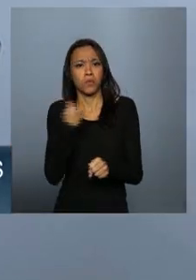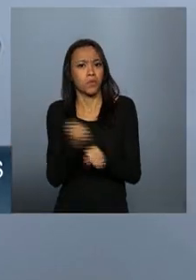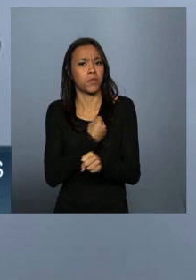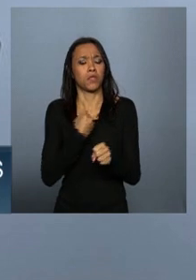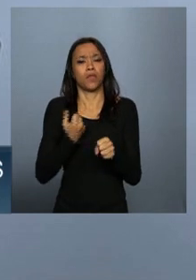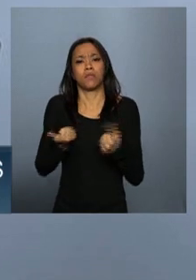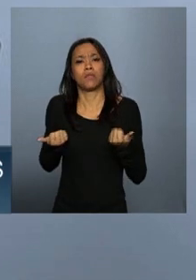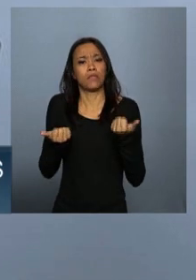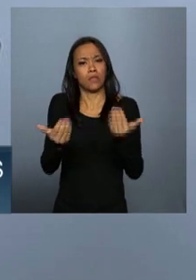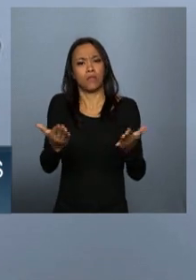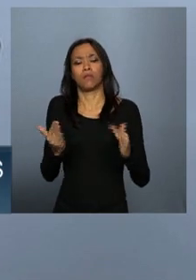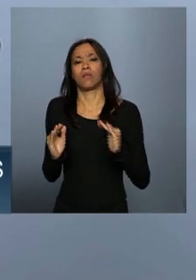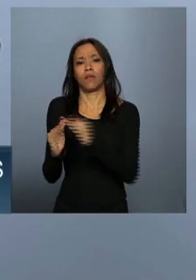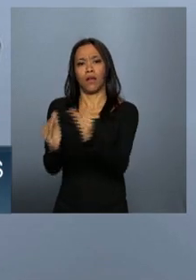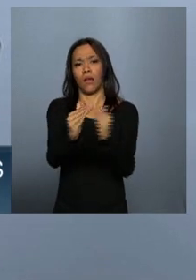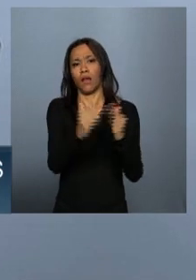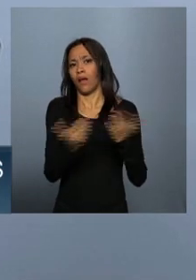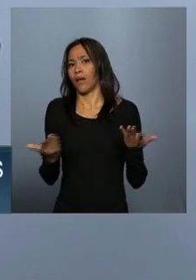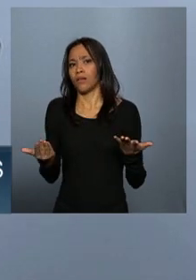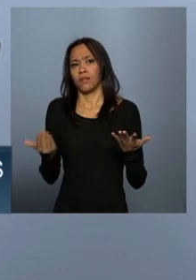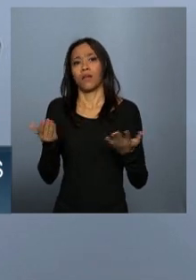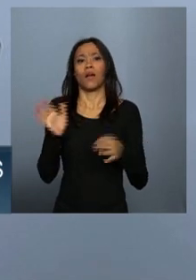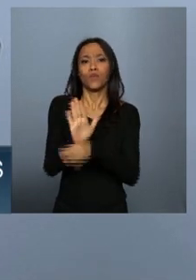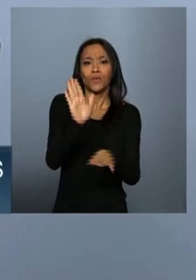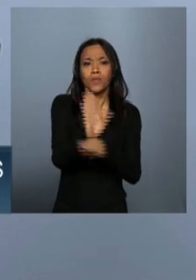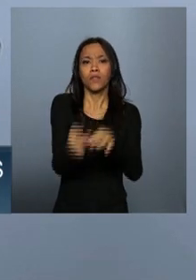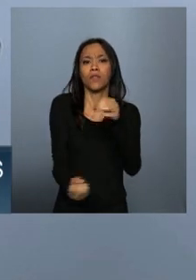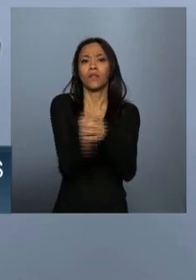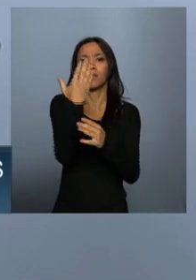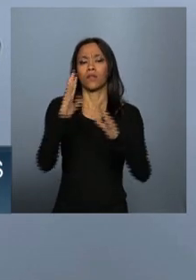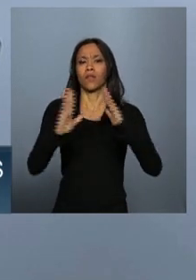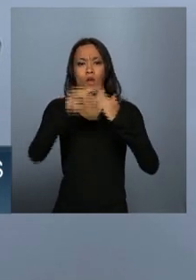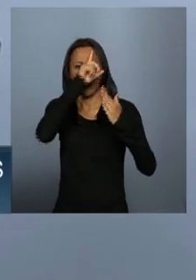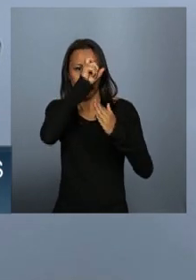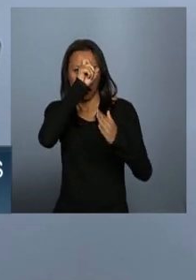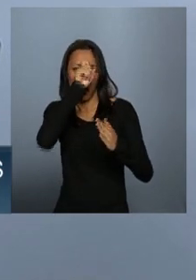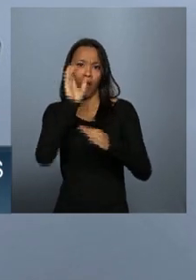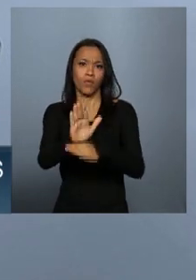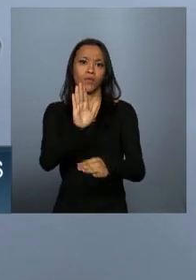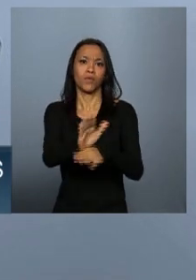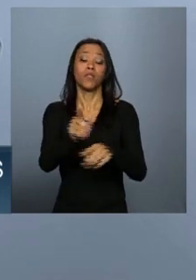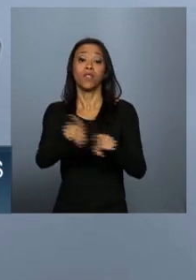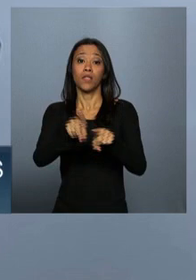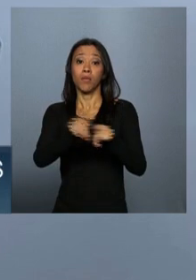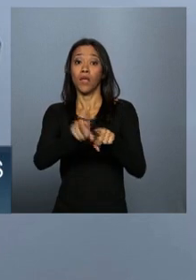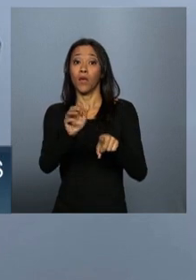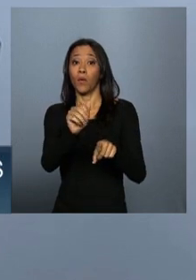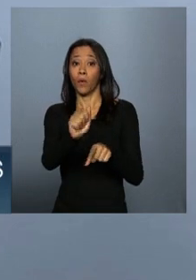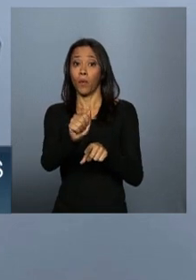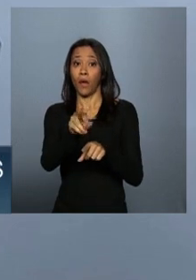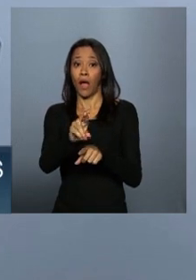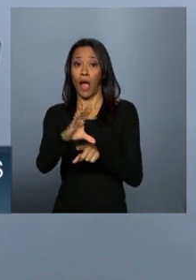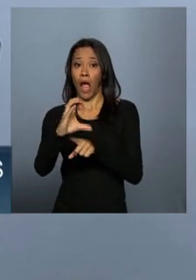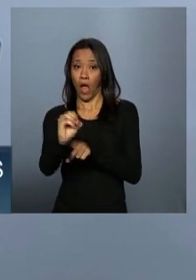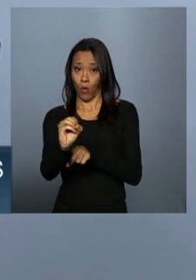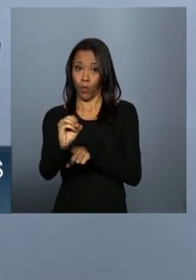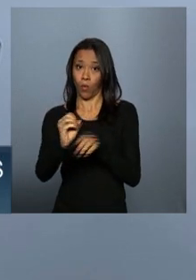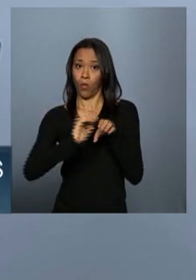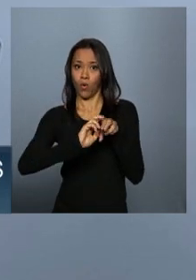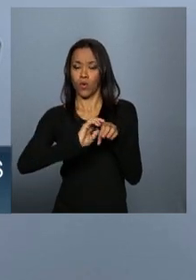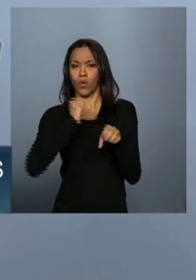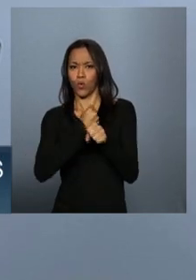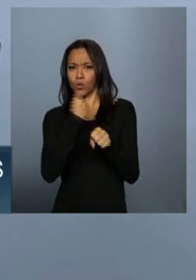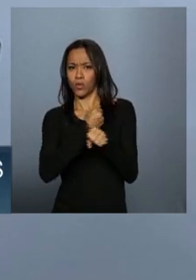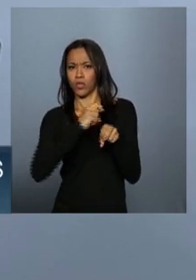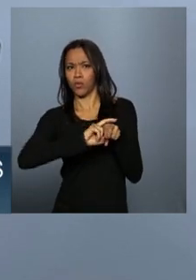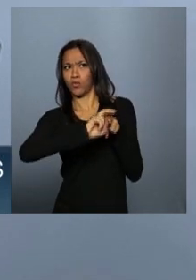trazendo moradias, trazendo saúde, trazendo investimento como no Arco Metropolitano. Na sexta-feira eu ligava para o